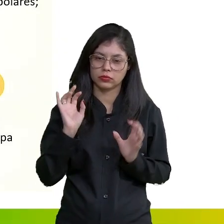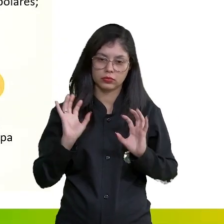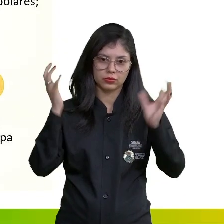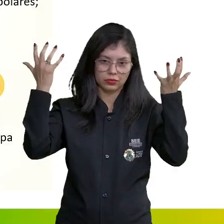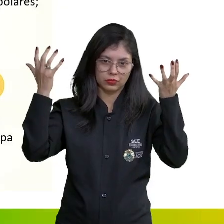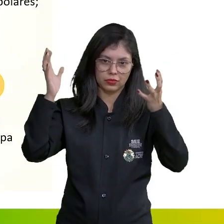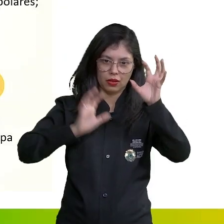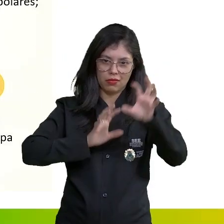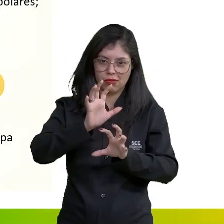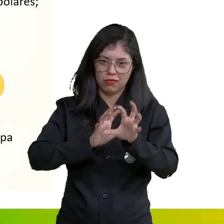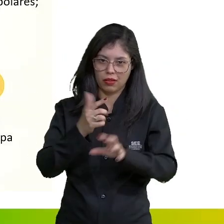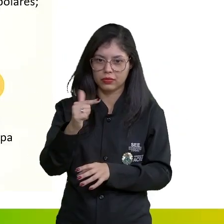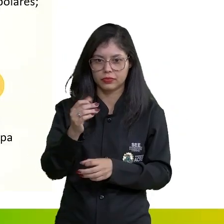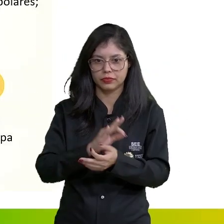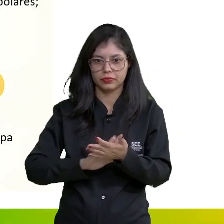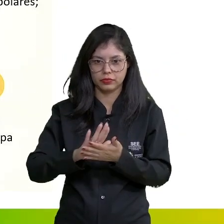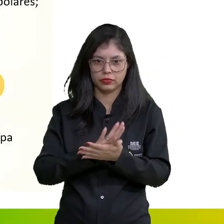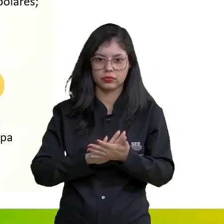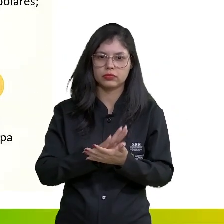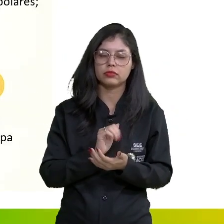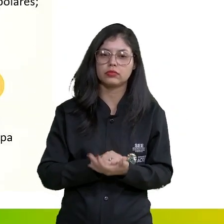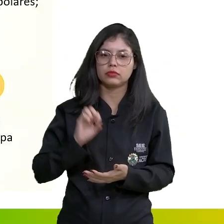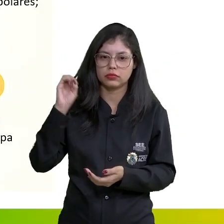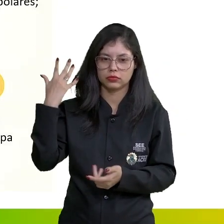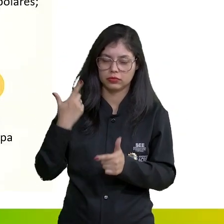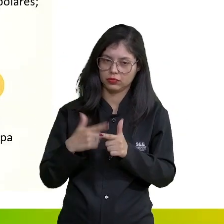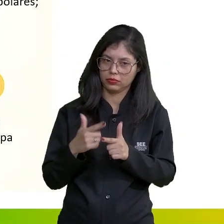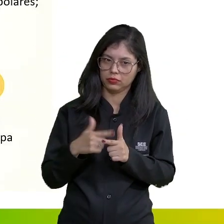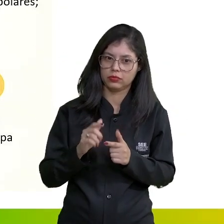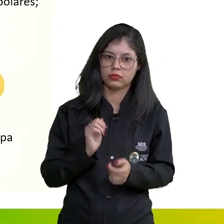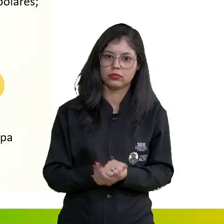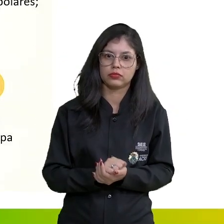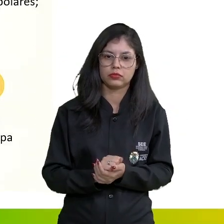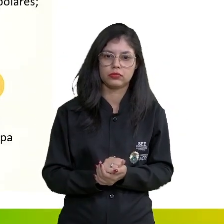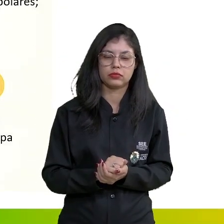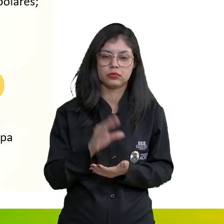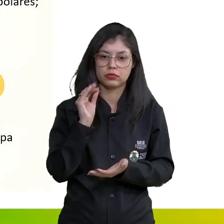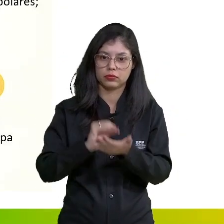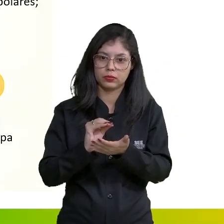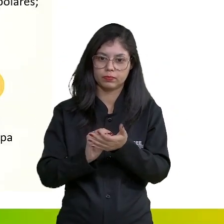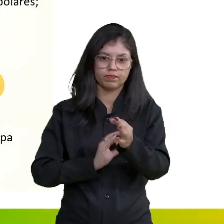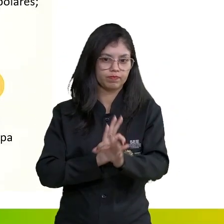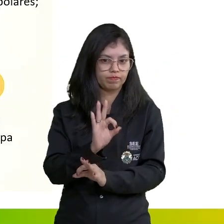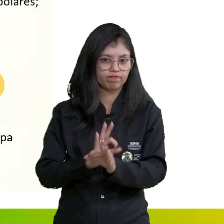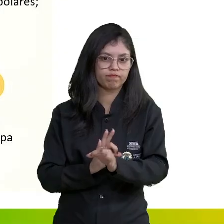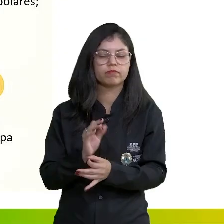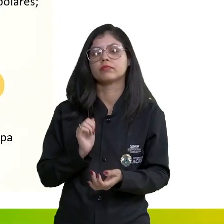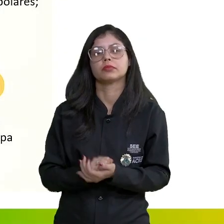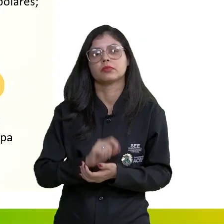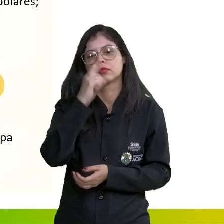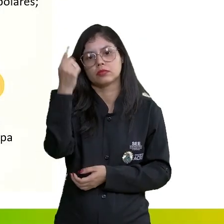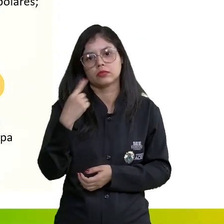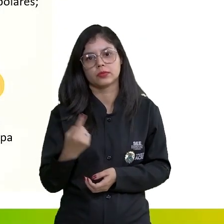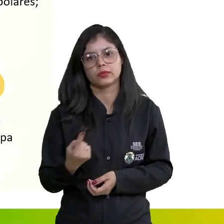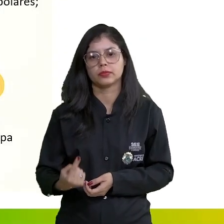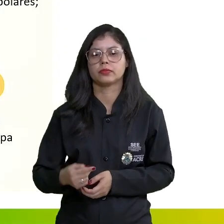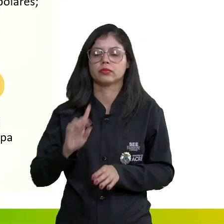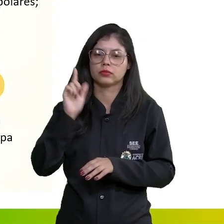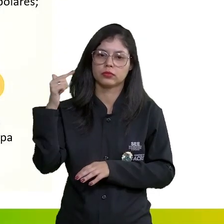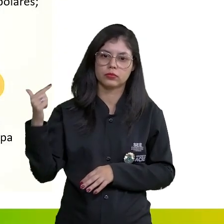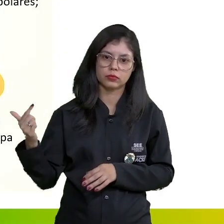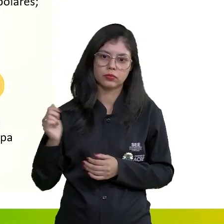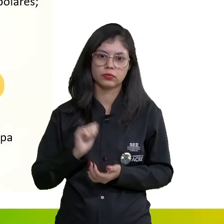mais desorganizado e instável, é aqui que causa uma desordem, né? Criando aí tufões, furacões e tudo